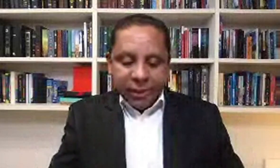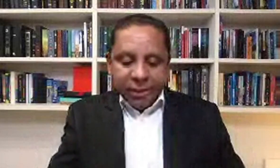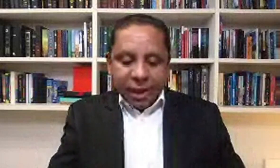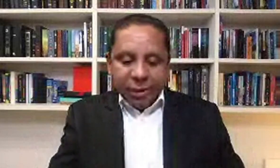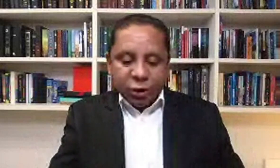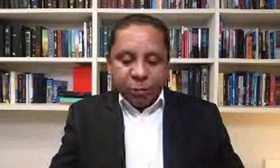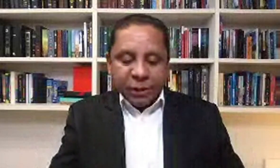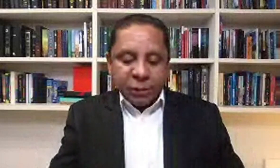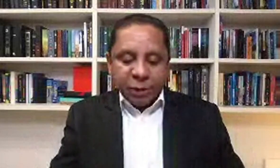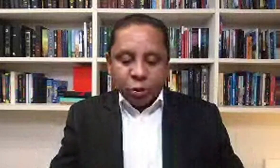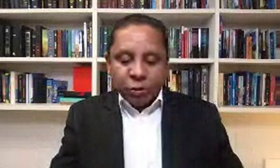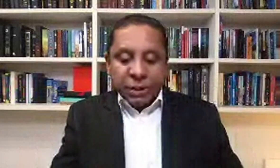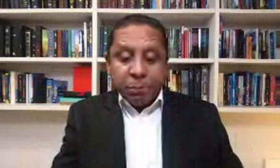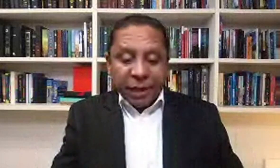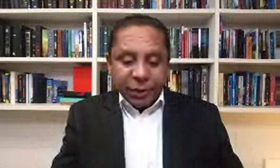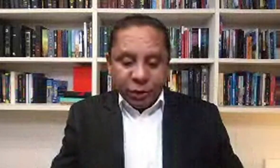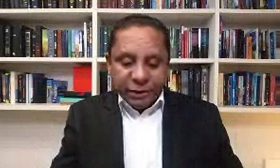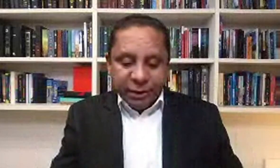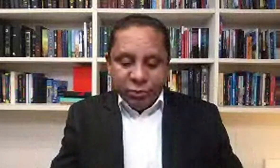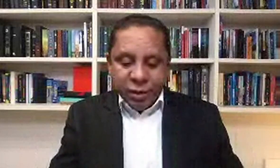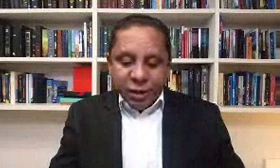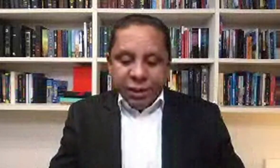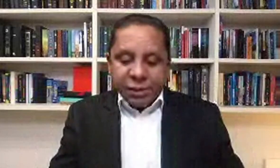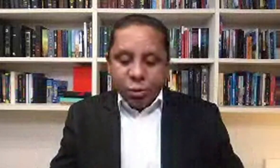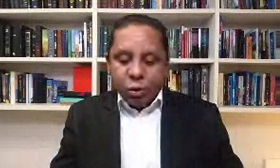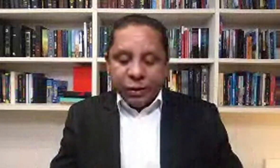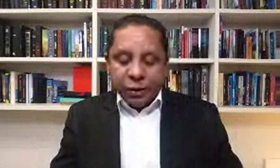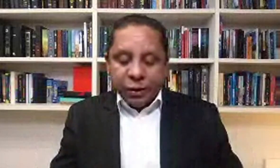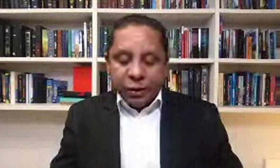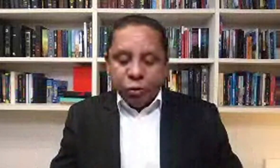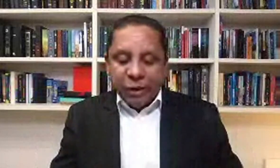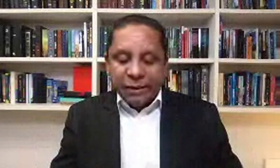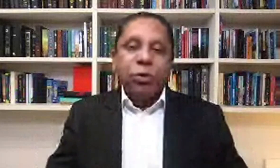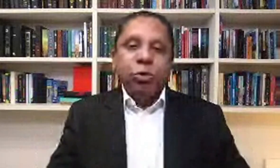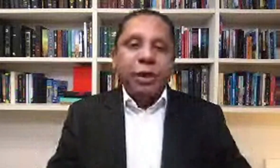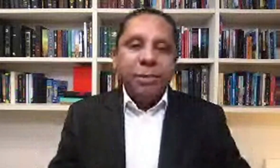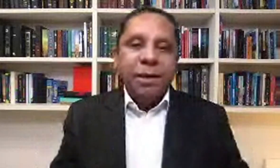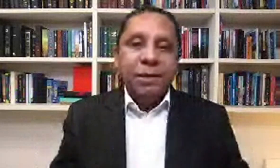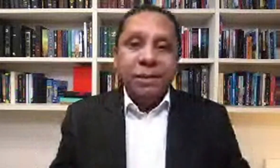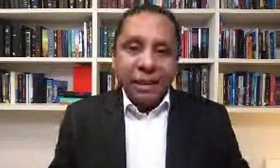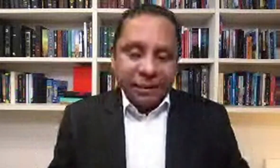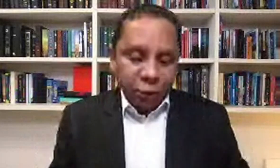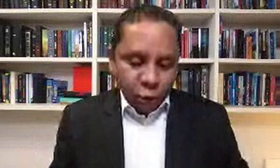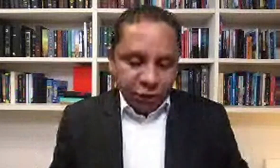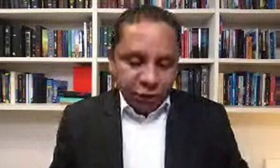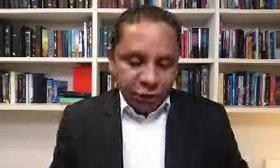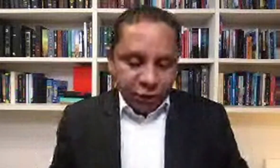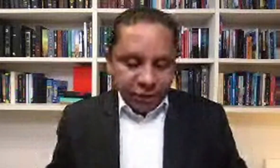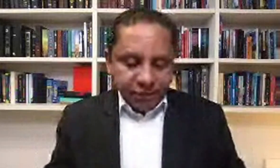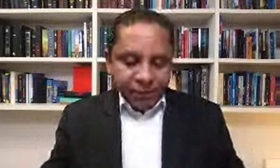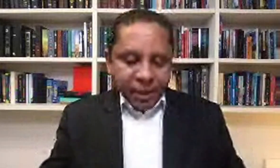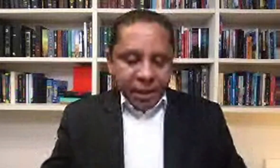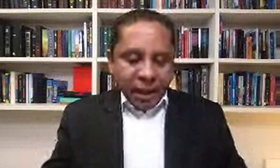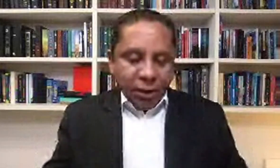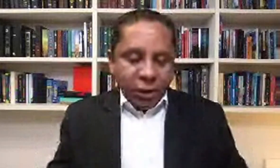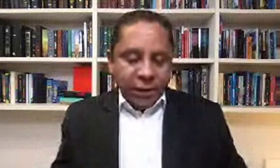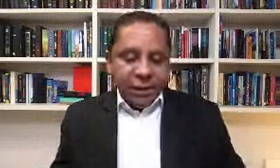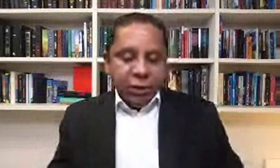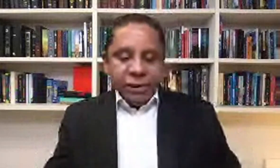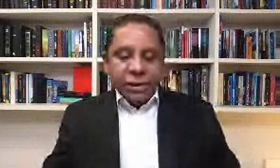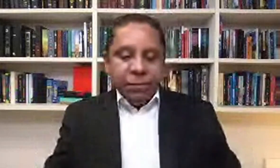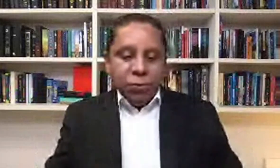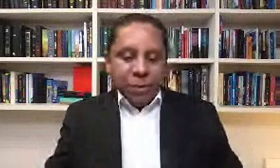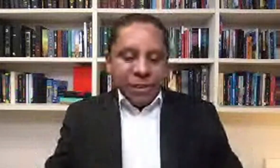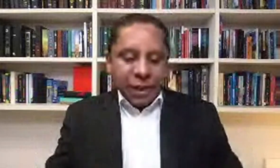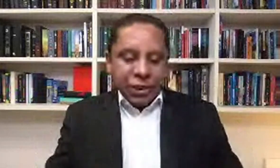Rosa. Abraço para essas pessoas que pedem oração e que estão gostando bastante do tema dessa noite. Agora aqui